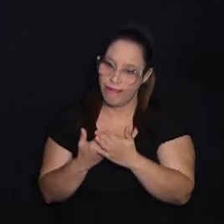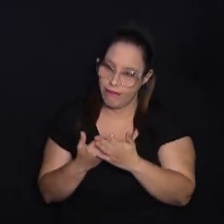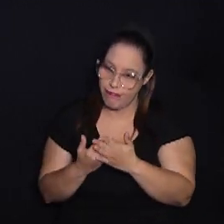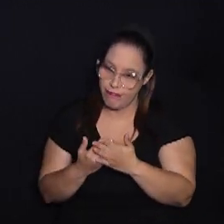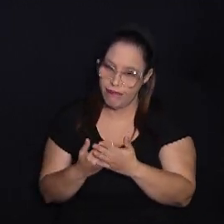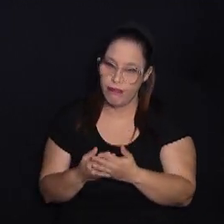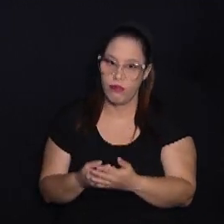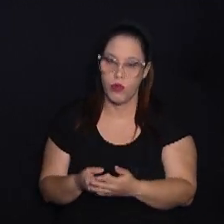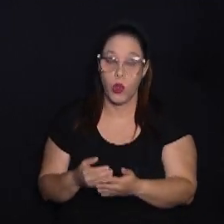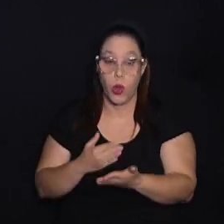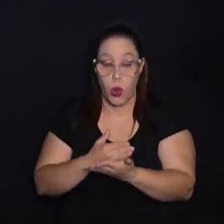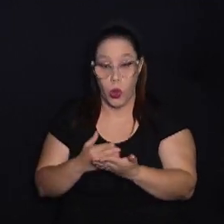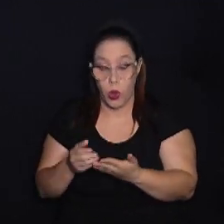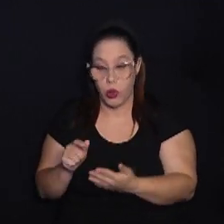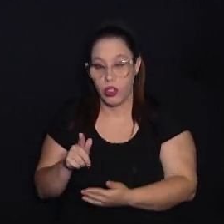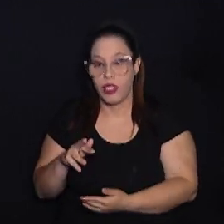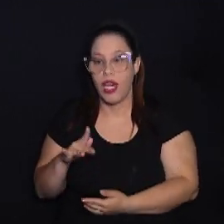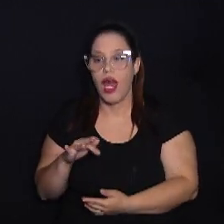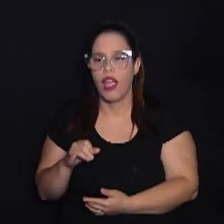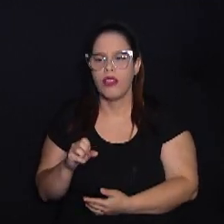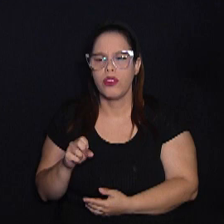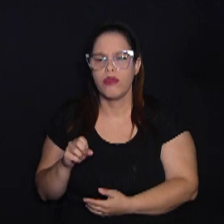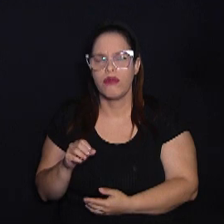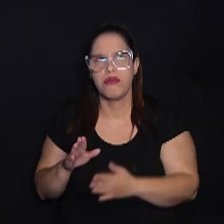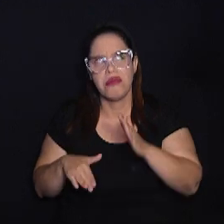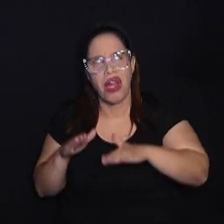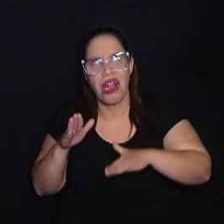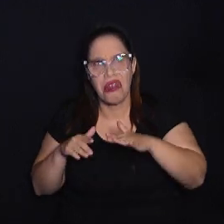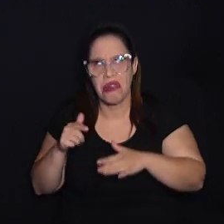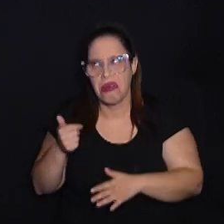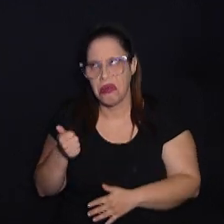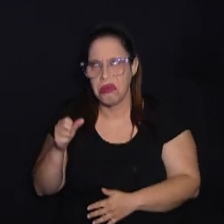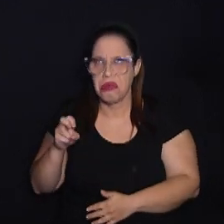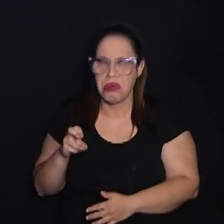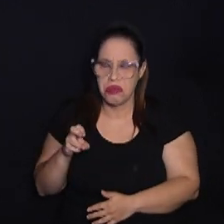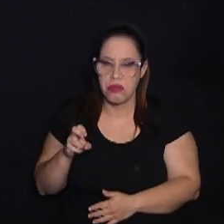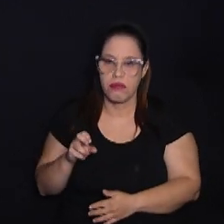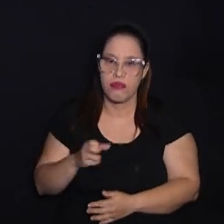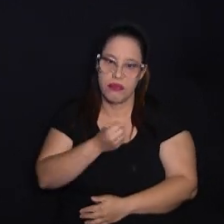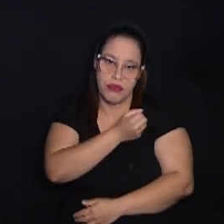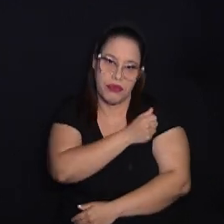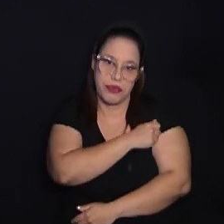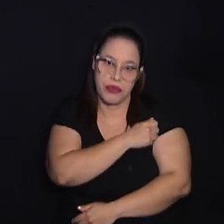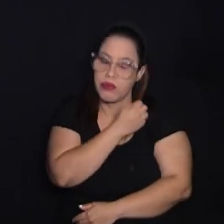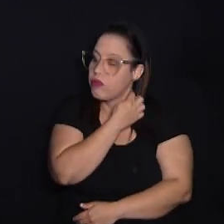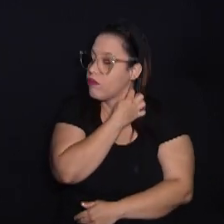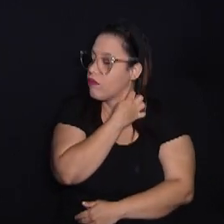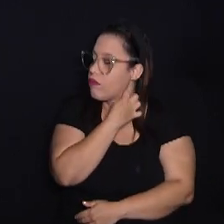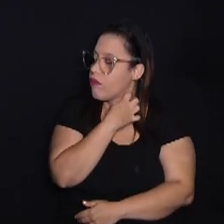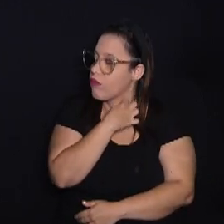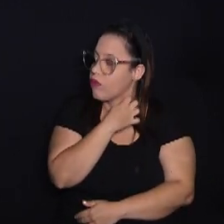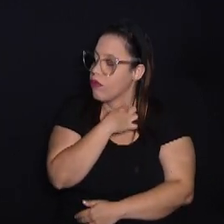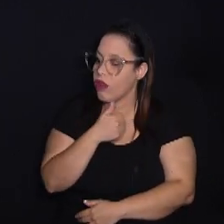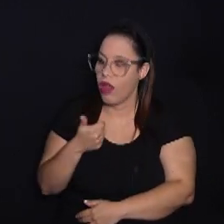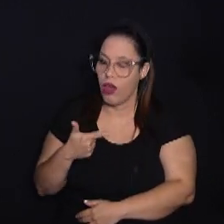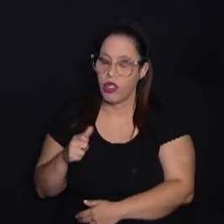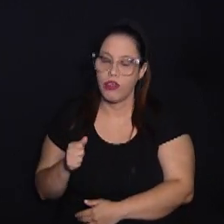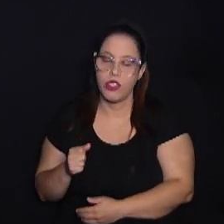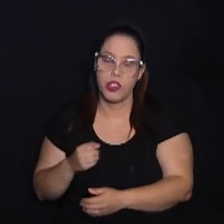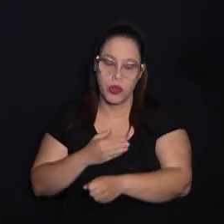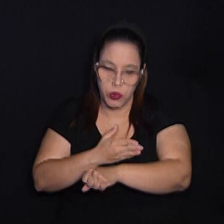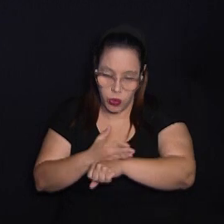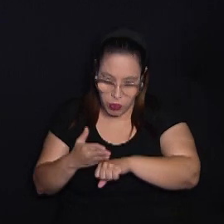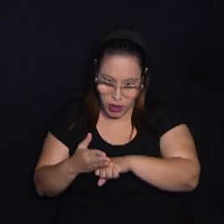Comecei o ginásio com 15 anos. Aos 21, ingressei na Faculdade de Ciências